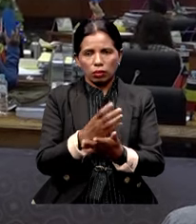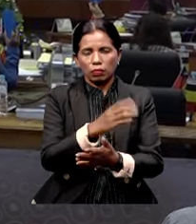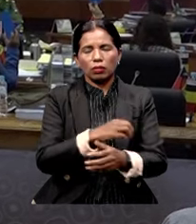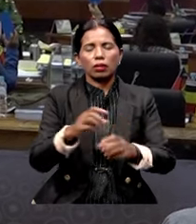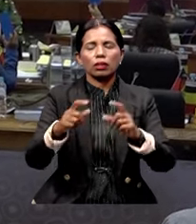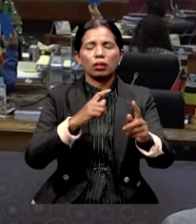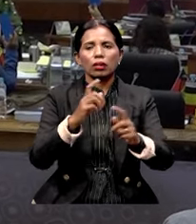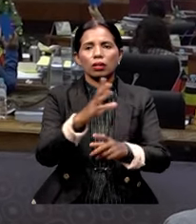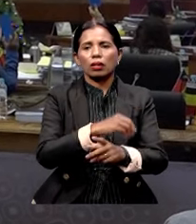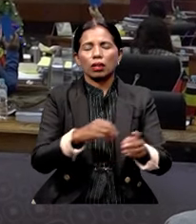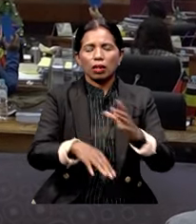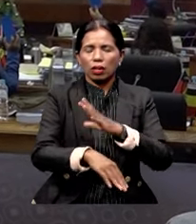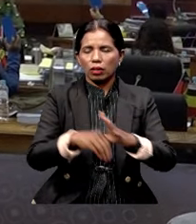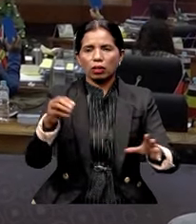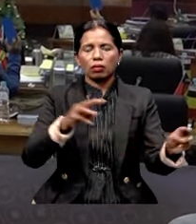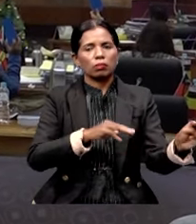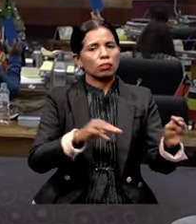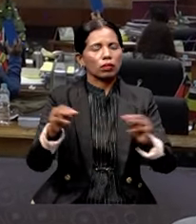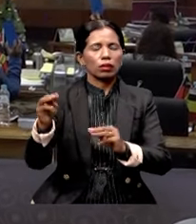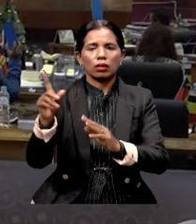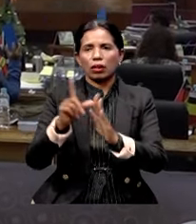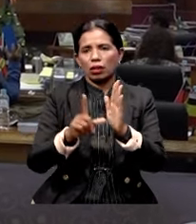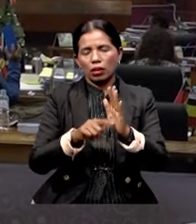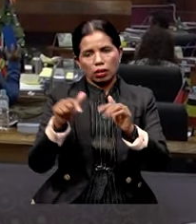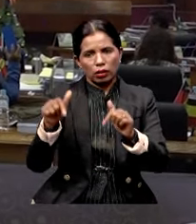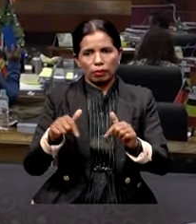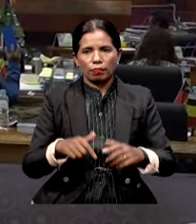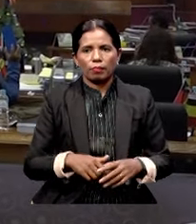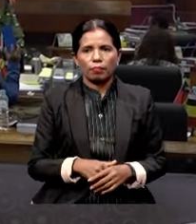transporte, se elimina e alteração. Jônico Vicente, Zaime dos Santos, GMN.